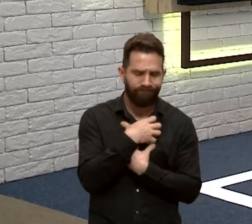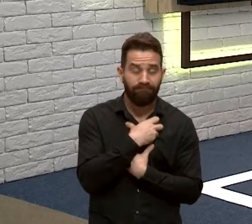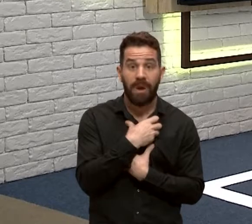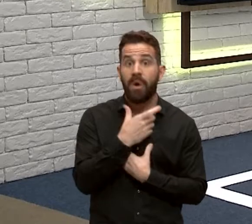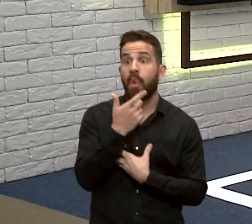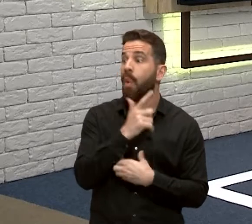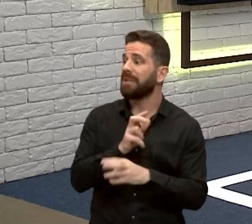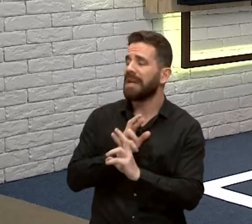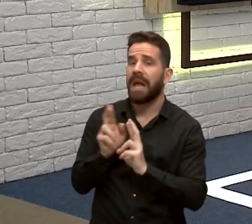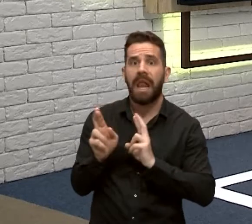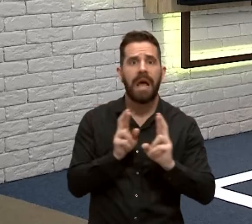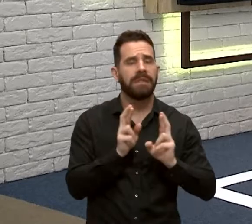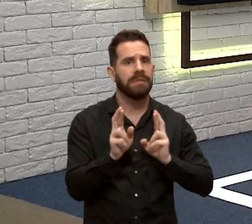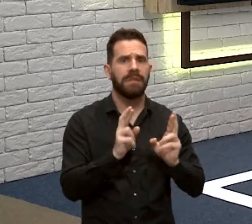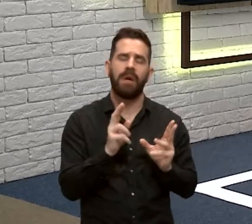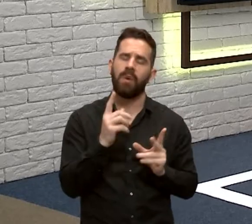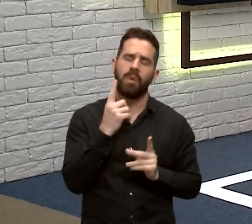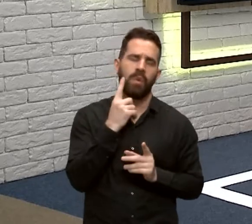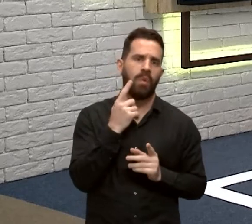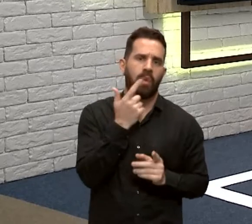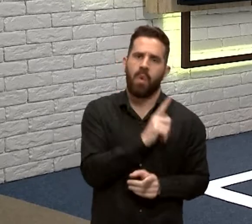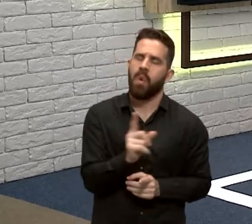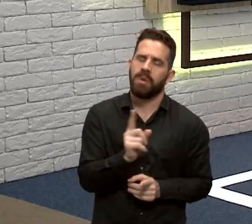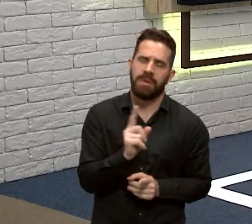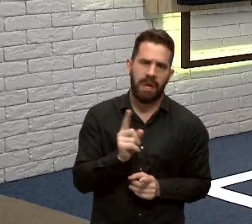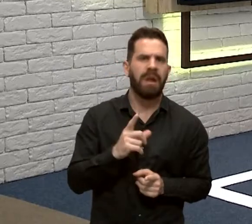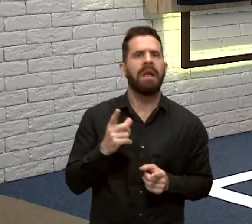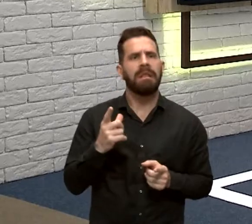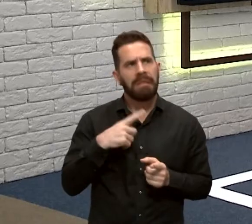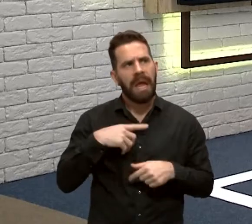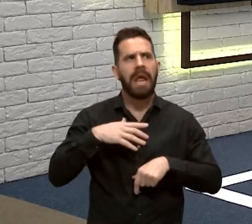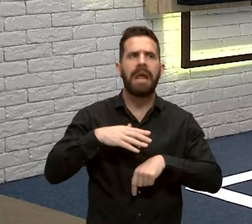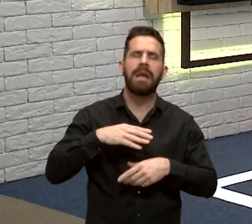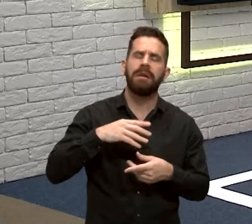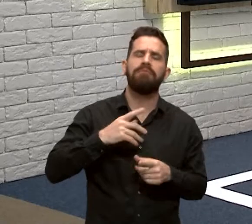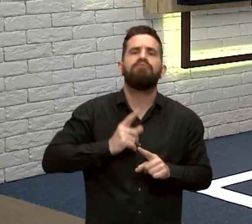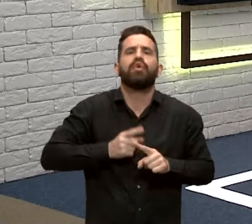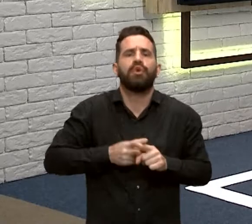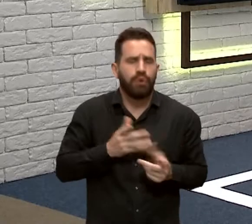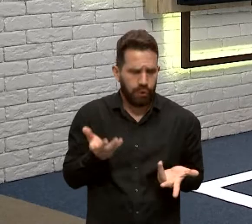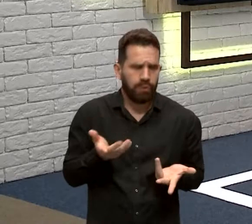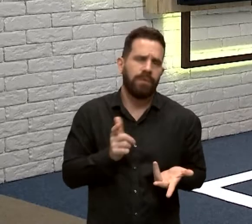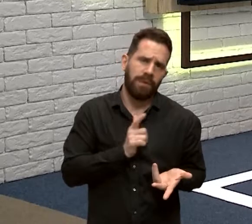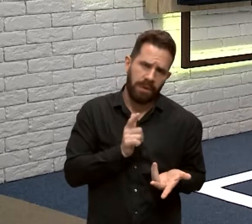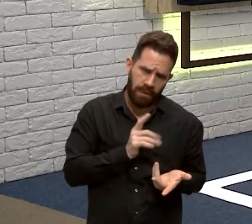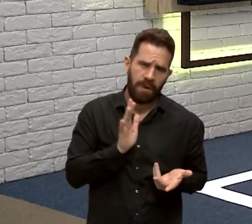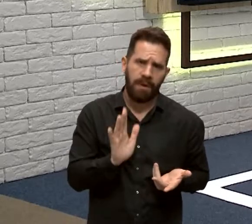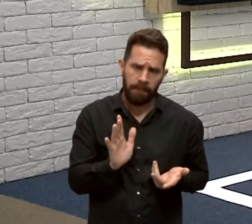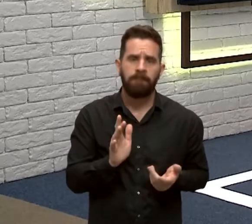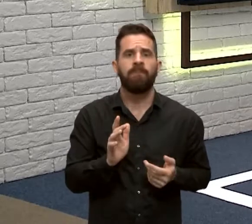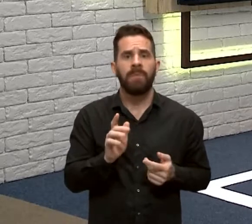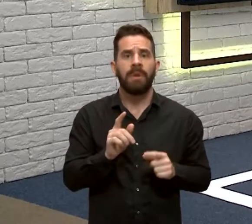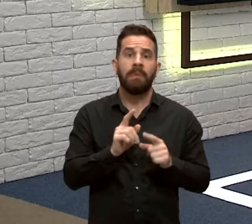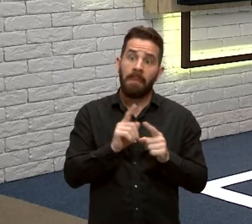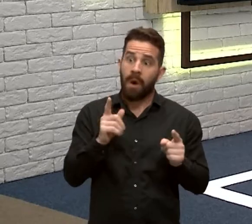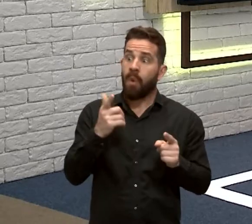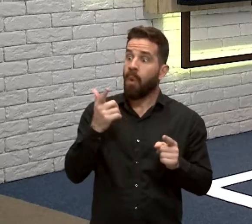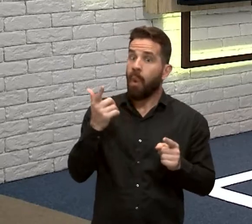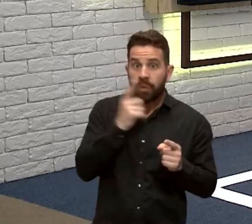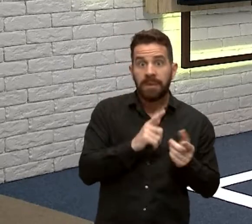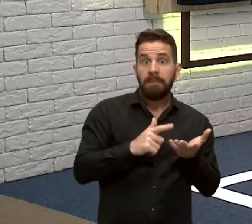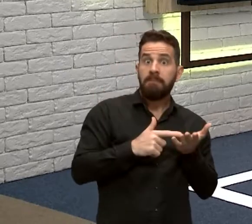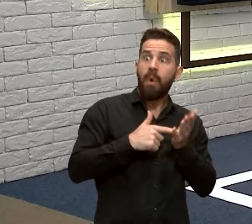relacionar por razões as mais diversas, não é? E encontra para se fazer perceber, para se fazer ouvir,